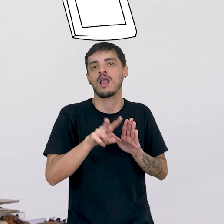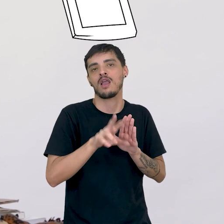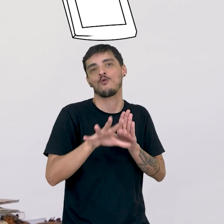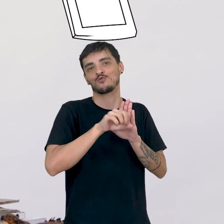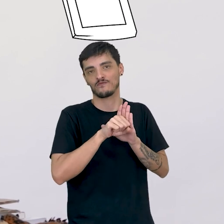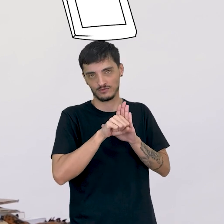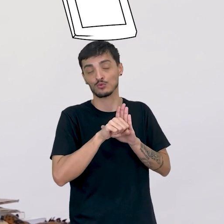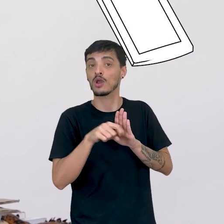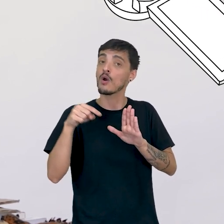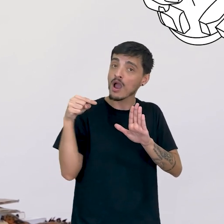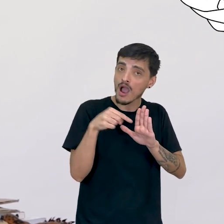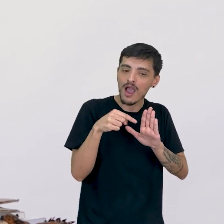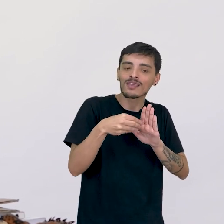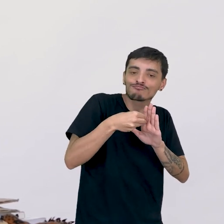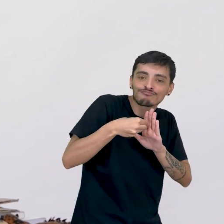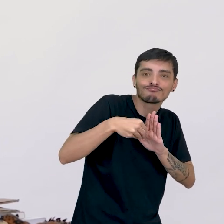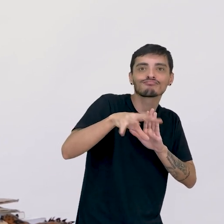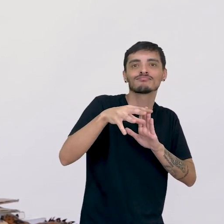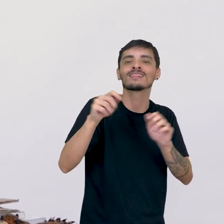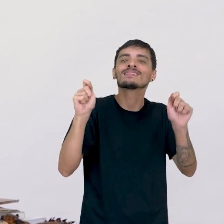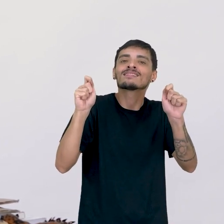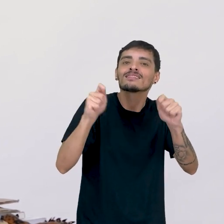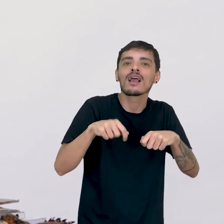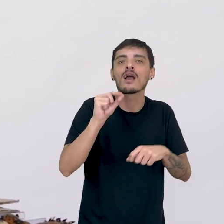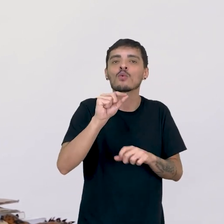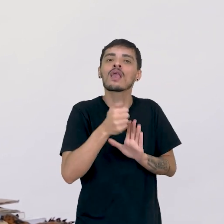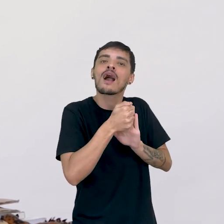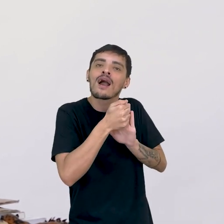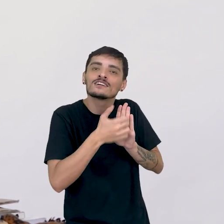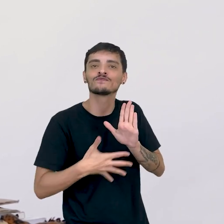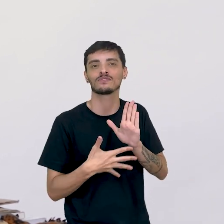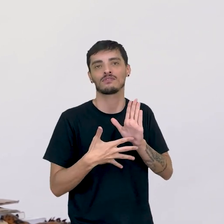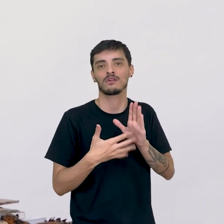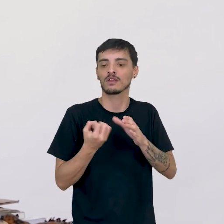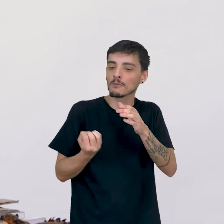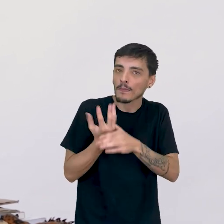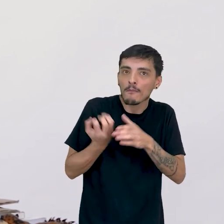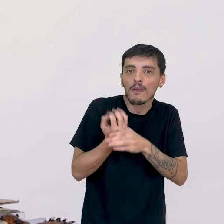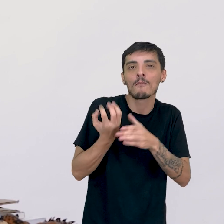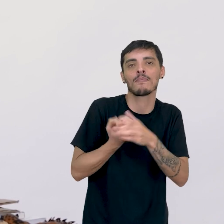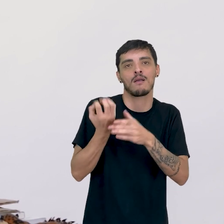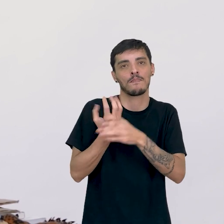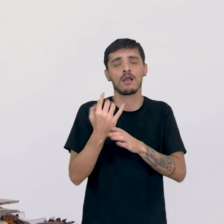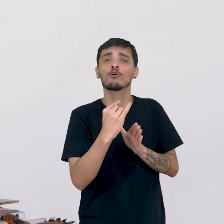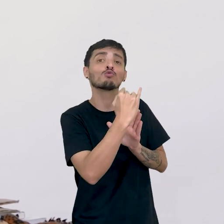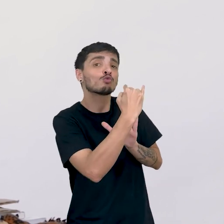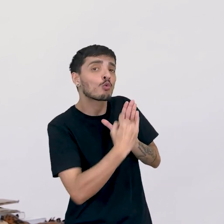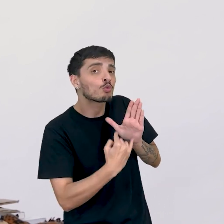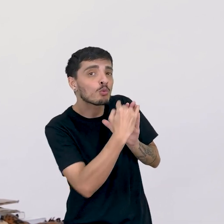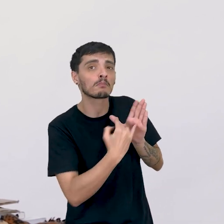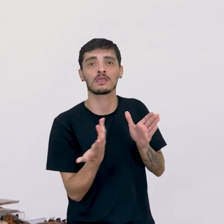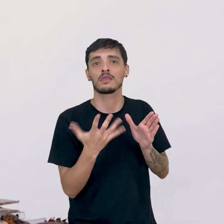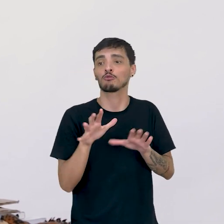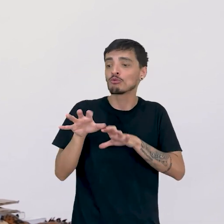dos equipamentos de audiovisual, incluindo-os e recomendando-os como mais um dentre os instrumentos de possibilidade de